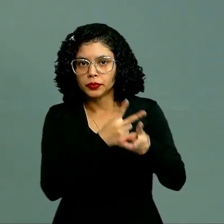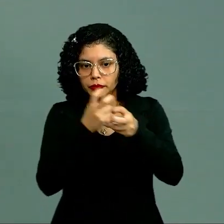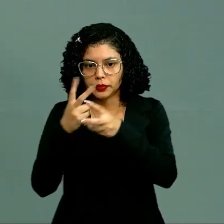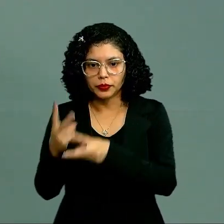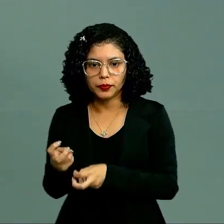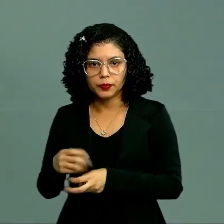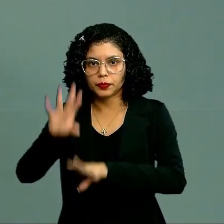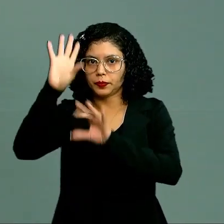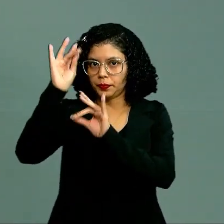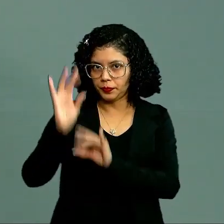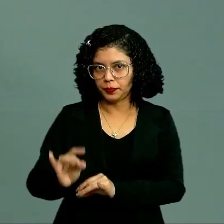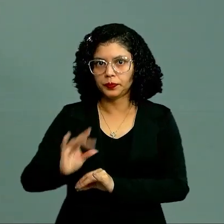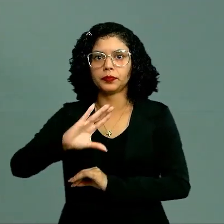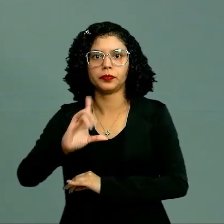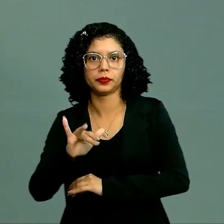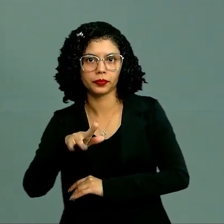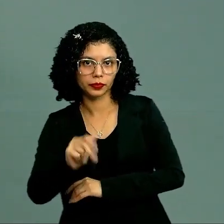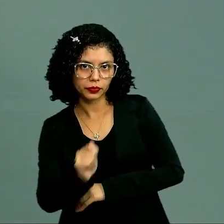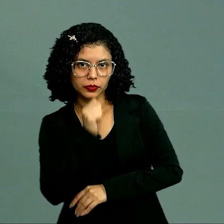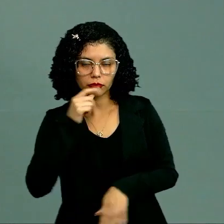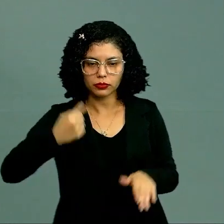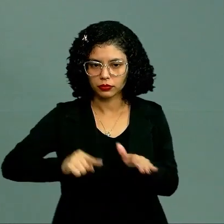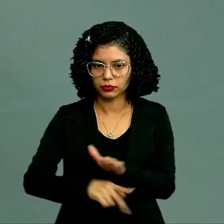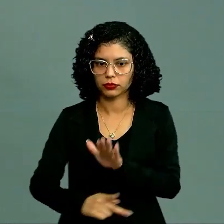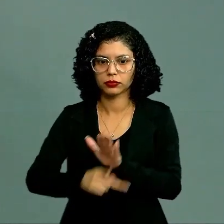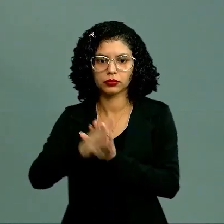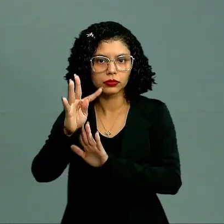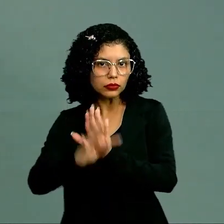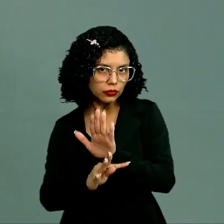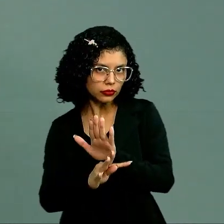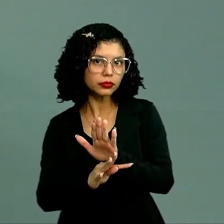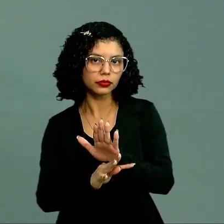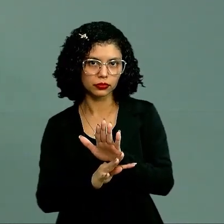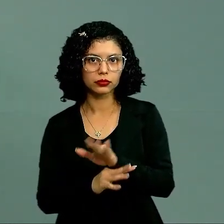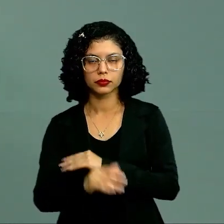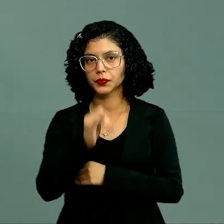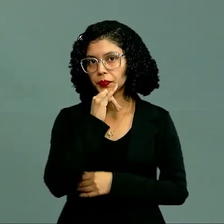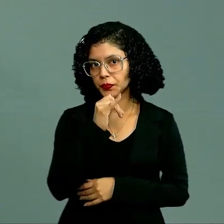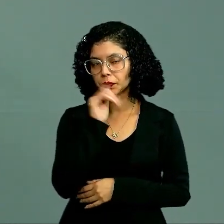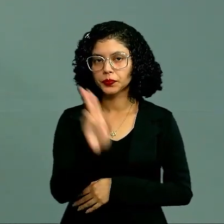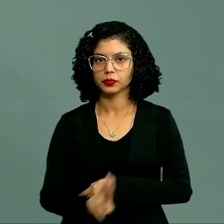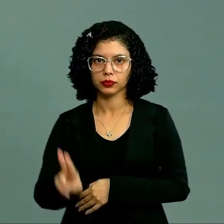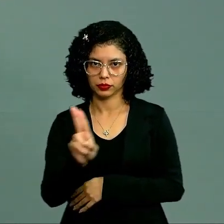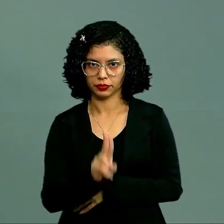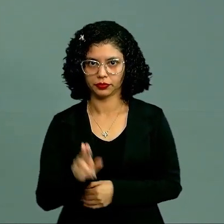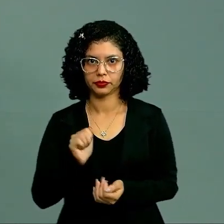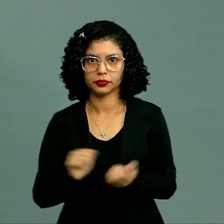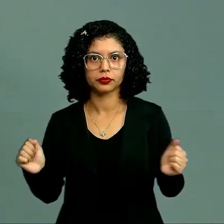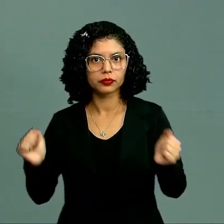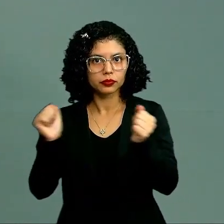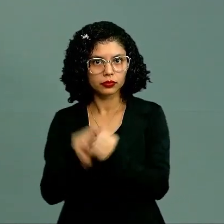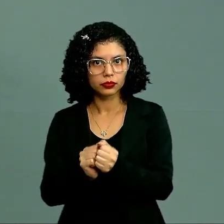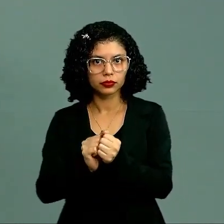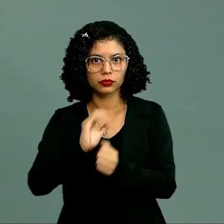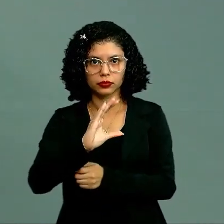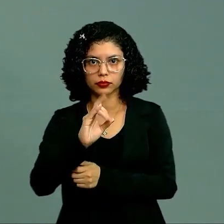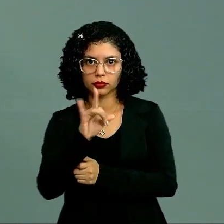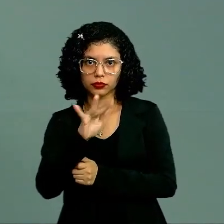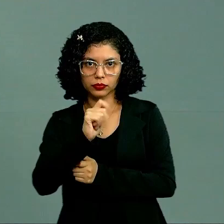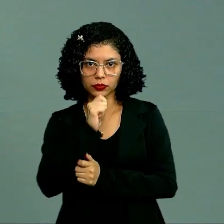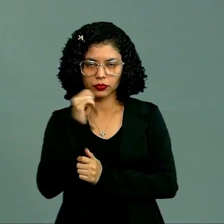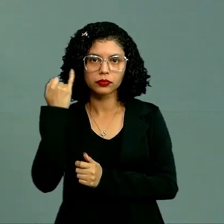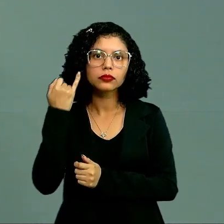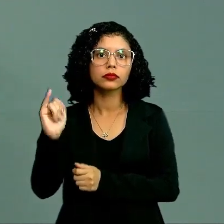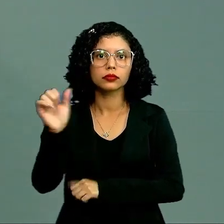perceber que cada conjunção ela tem uma função dentro do texto. Porque se você, por exemplo, utilizar uma conjunção que dá uma